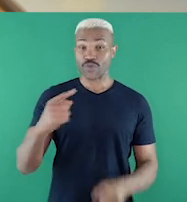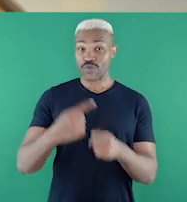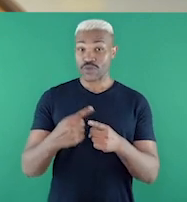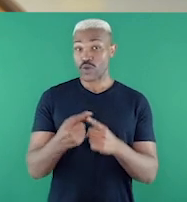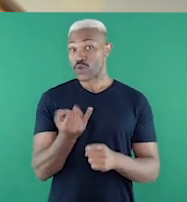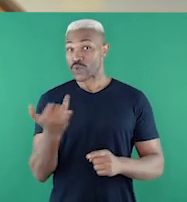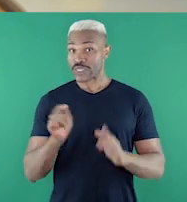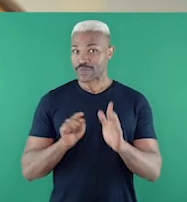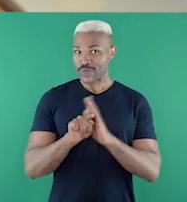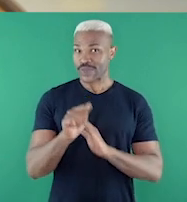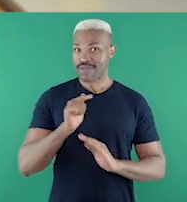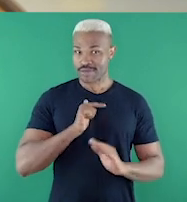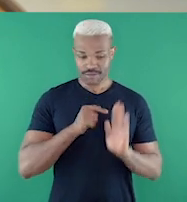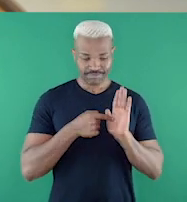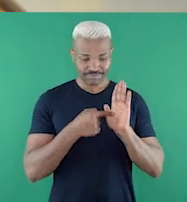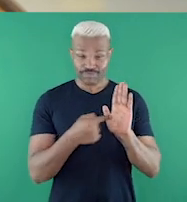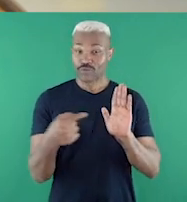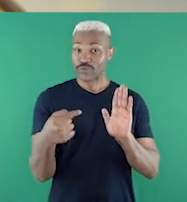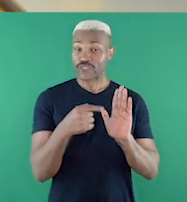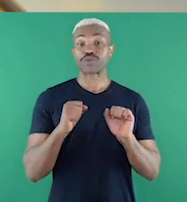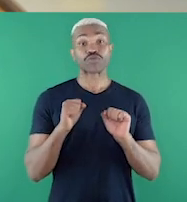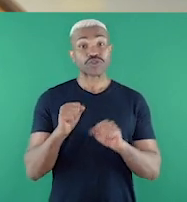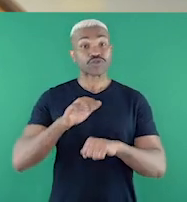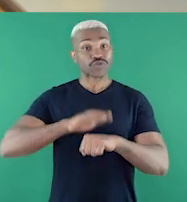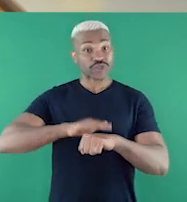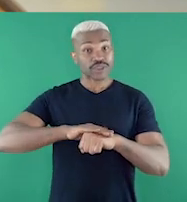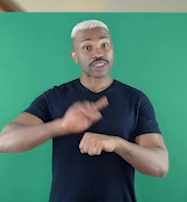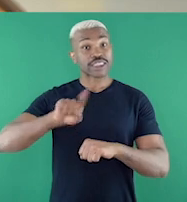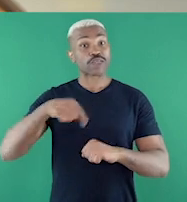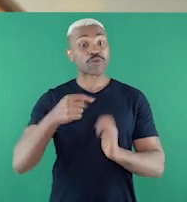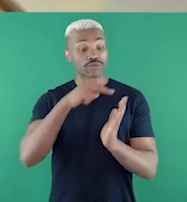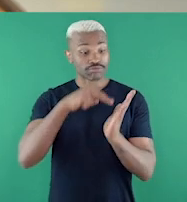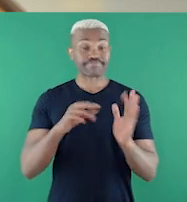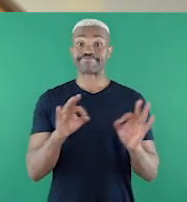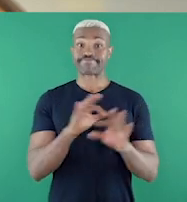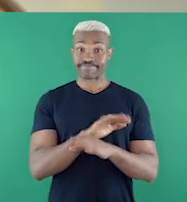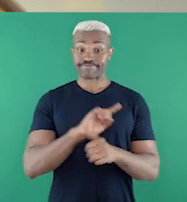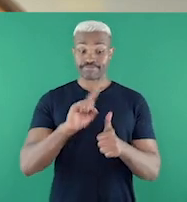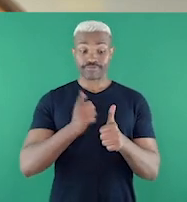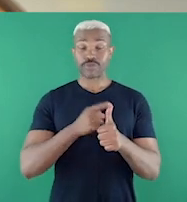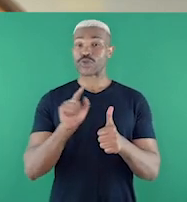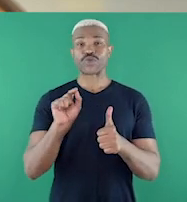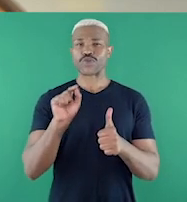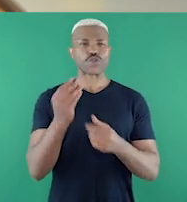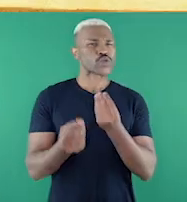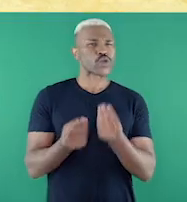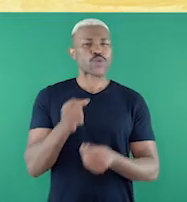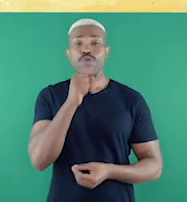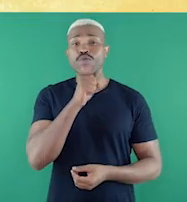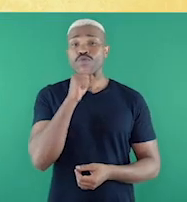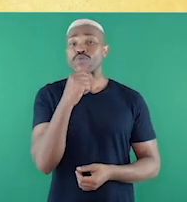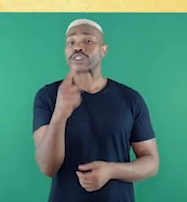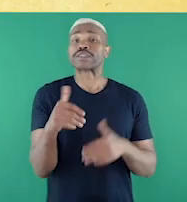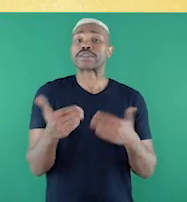algumas perguntas norteadoras que nós podemos fazer após ler essa história, né? A primeira é: como são seus